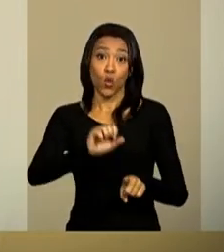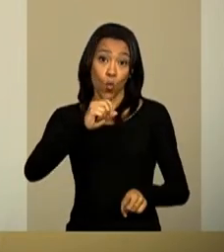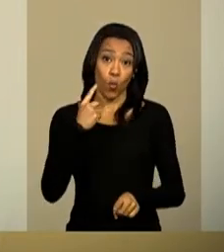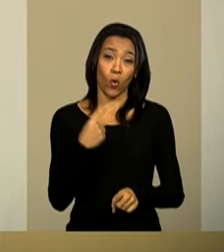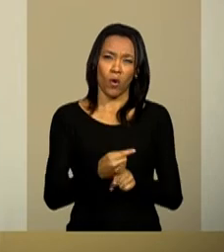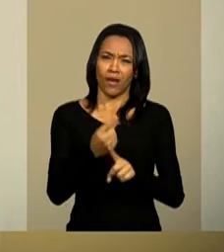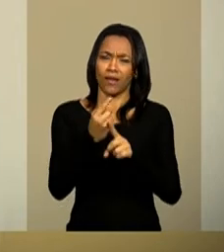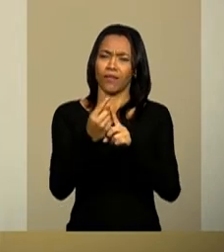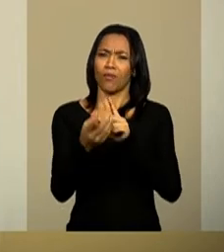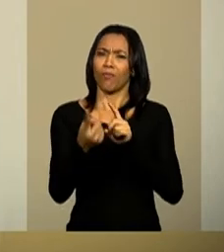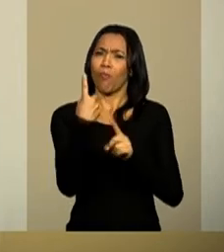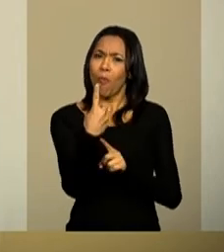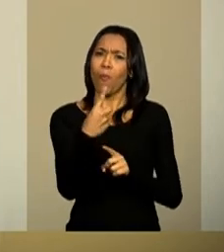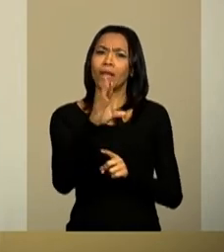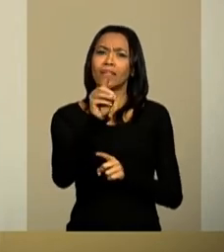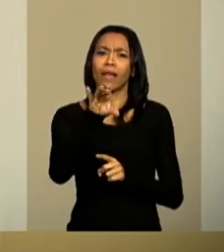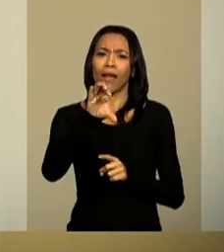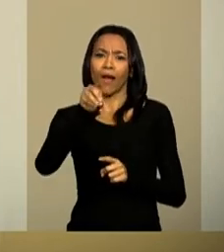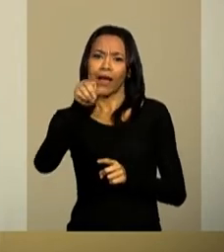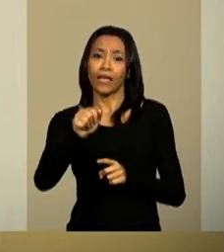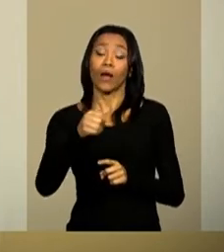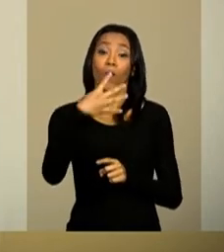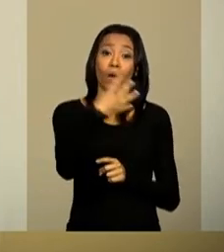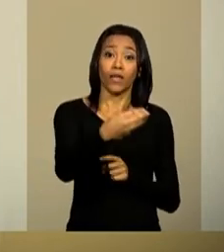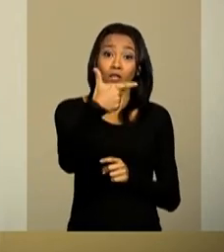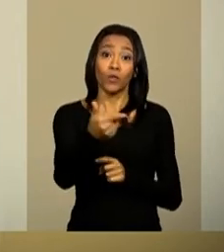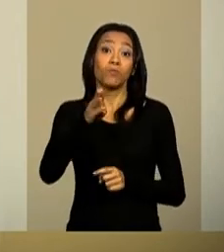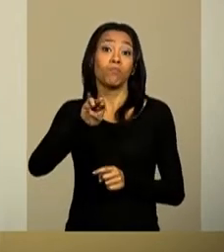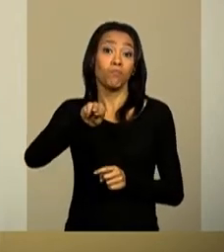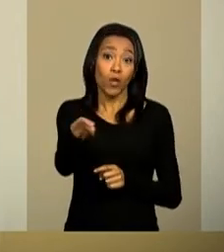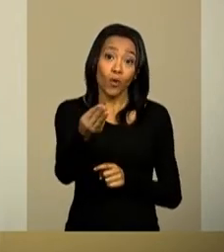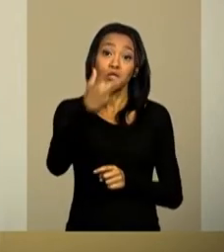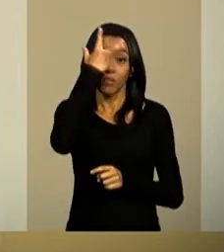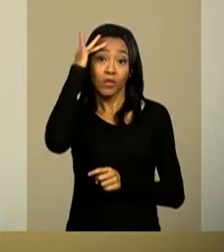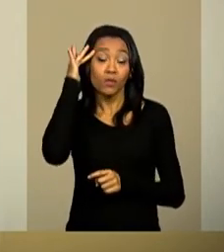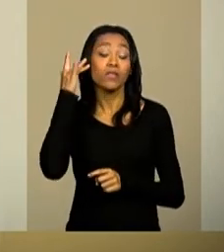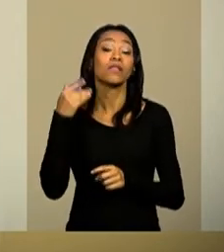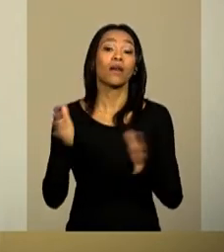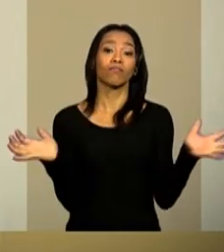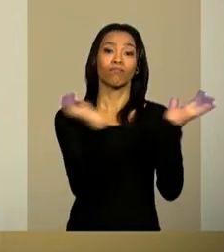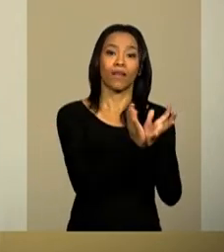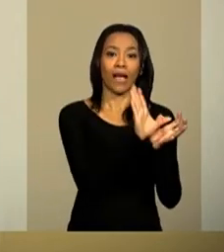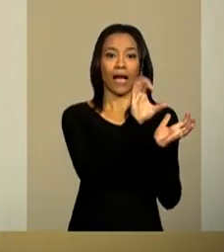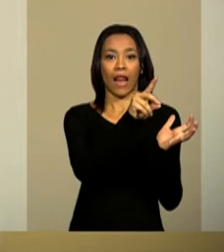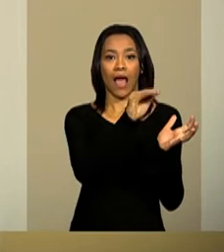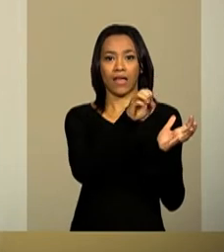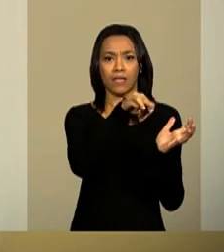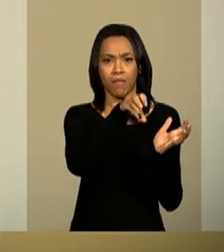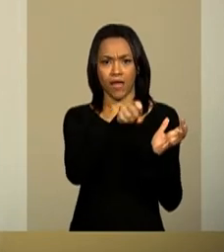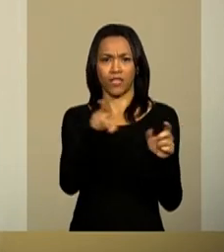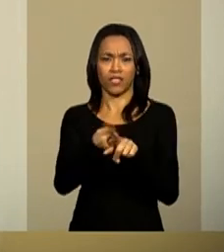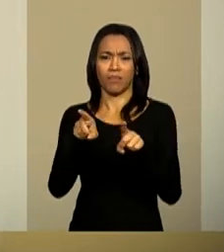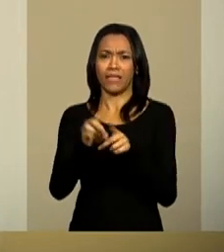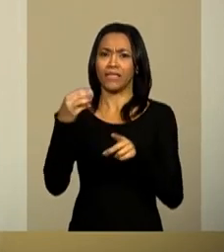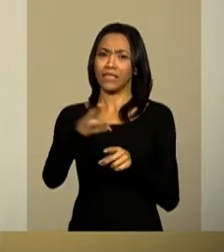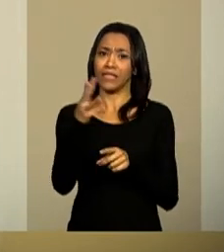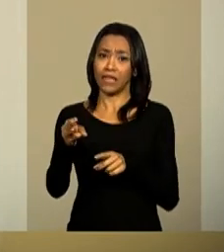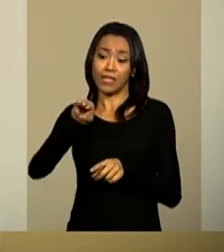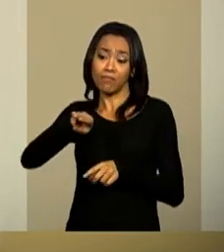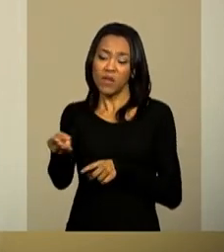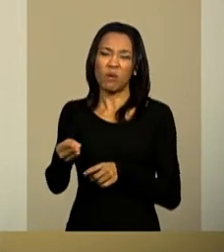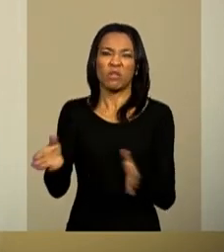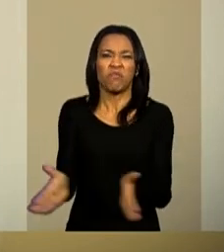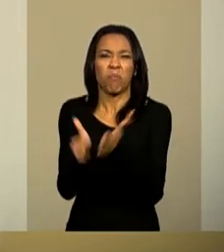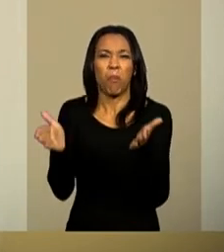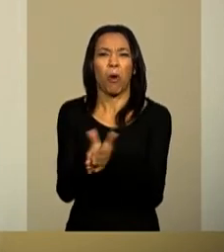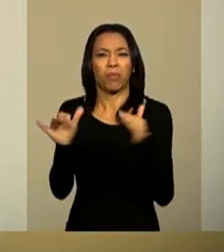década 42 milhões de pessoas à classe média e retirando 36 milhões de brasileiros da